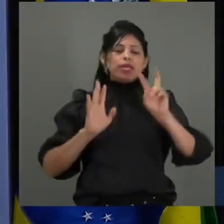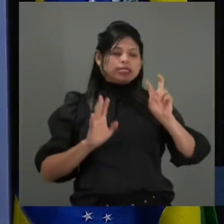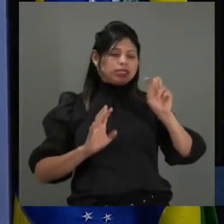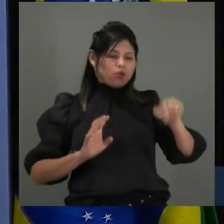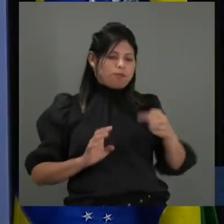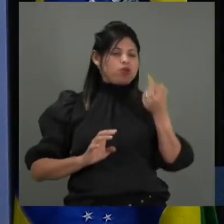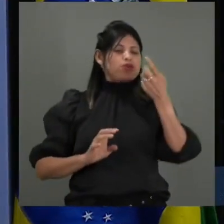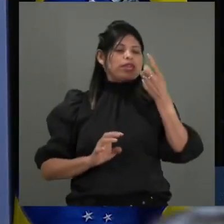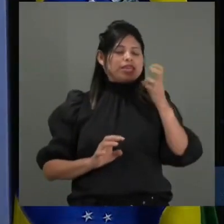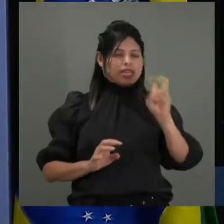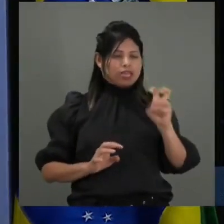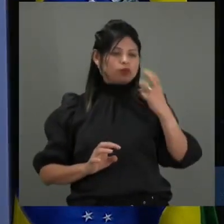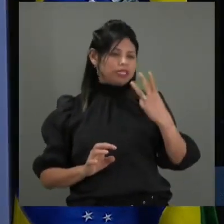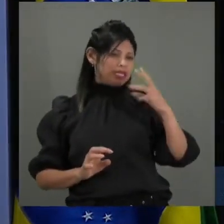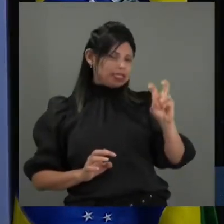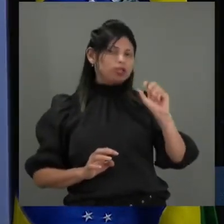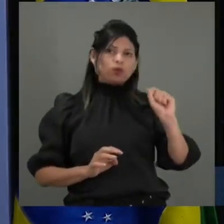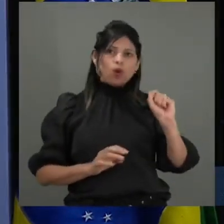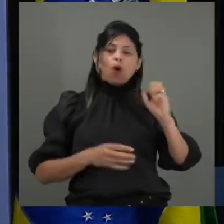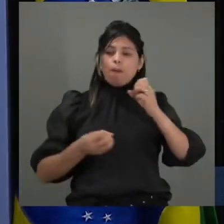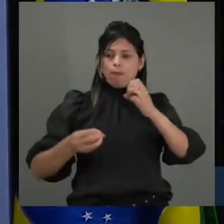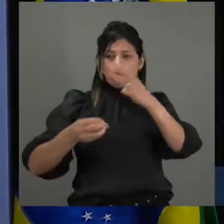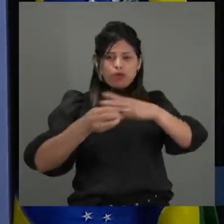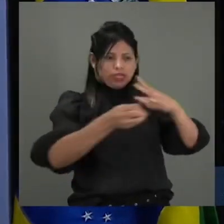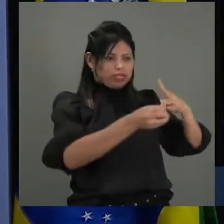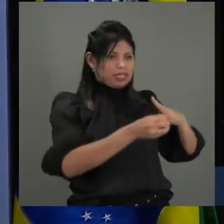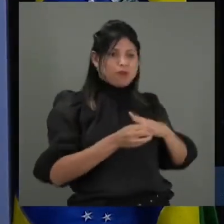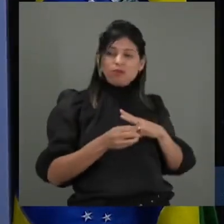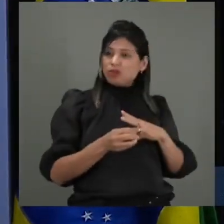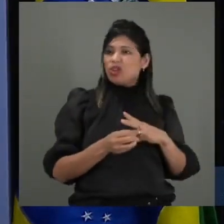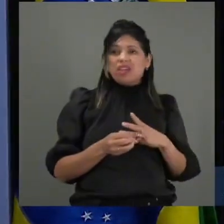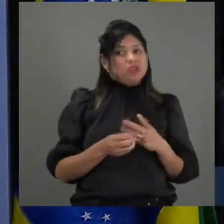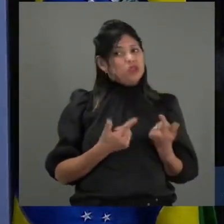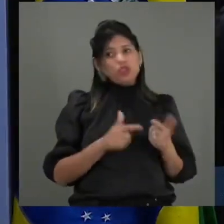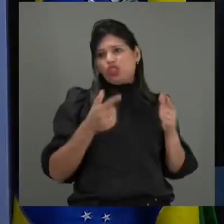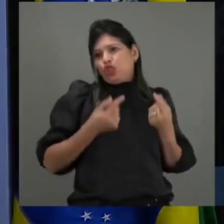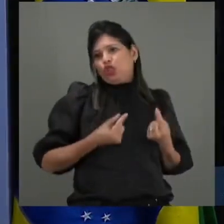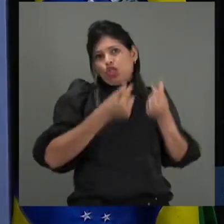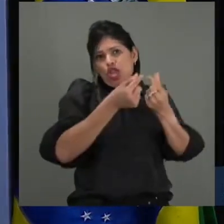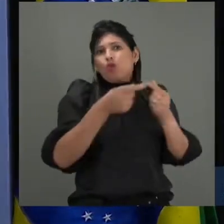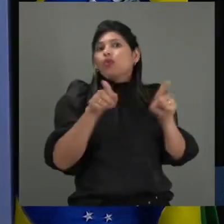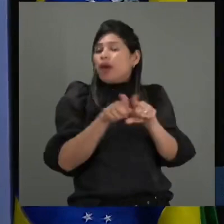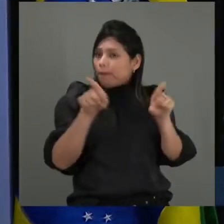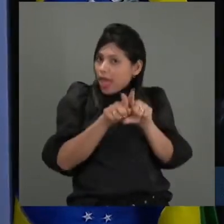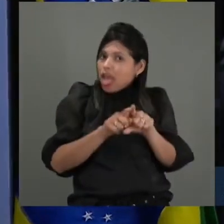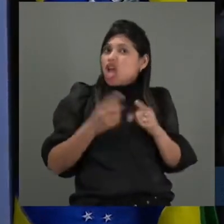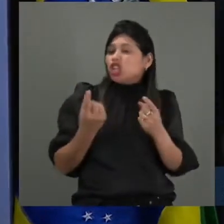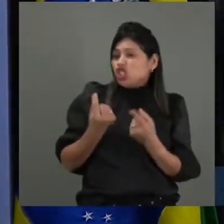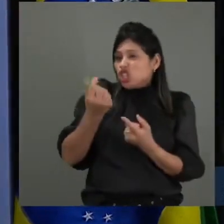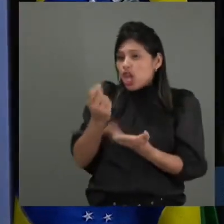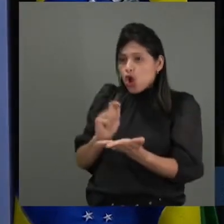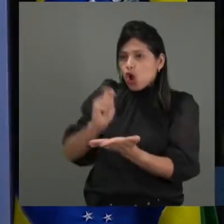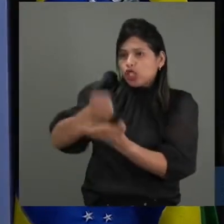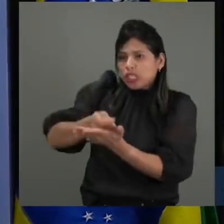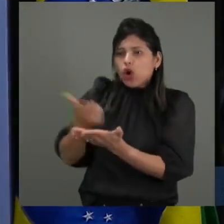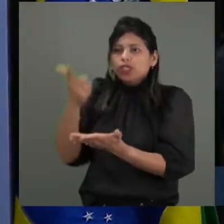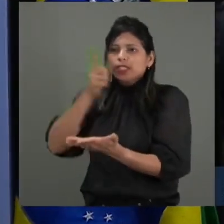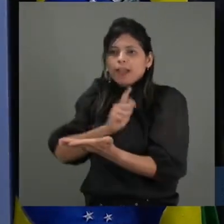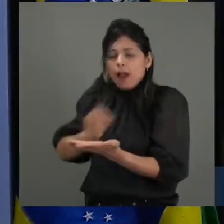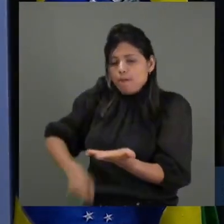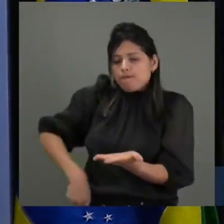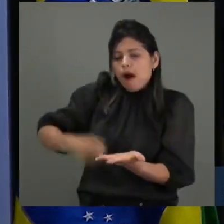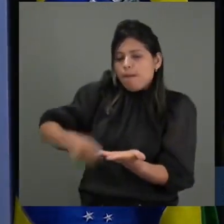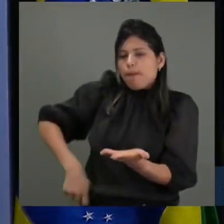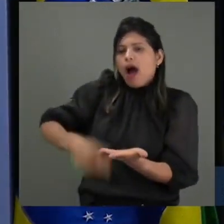5.565 municípios ficaram no azul. Folha de pagamento de servidores públicos em dia, dinheiro em caixa para investimento, estatais dando